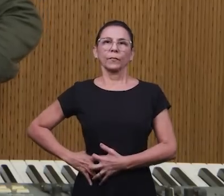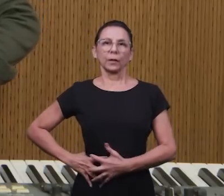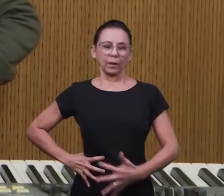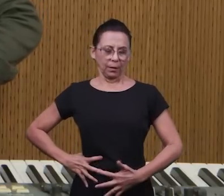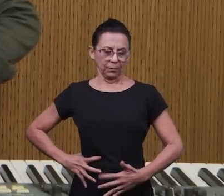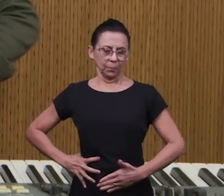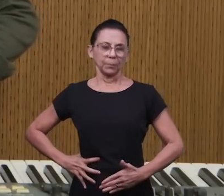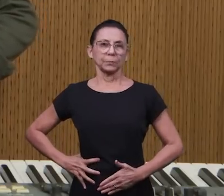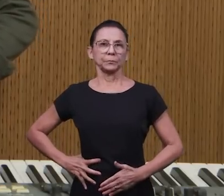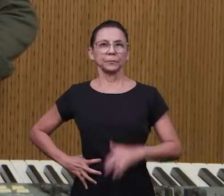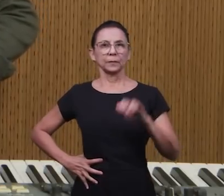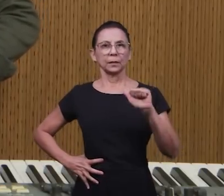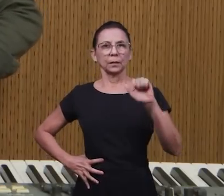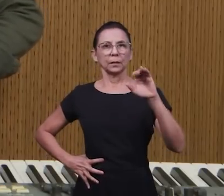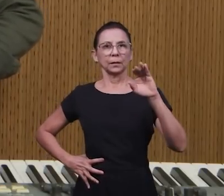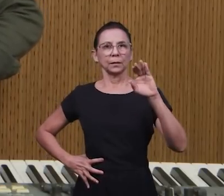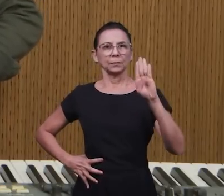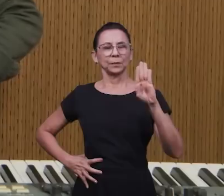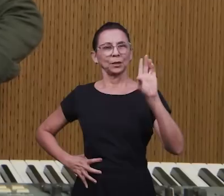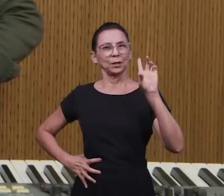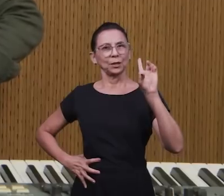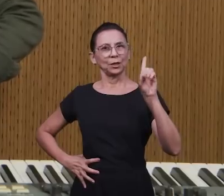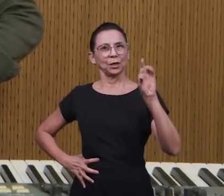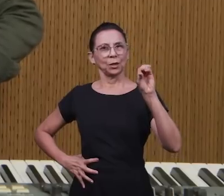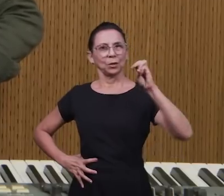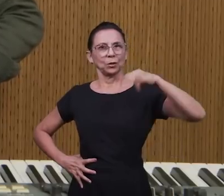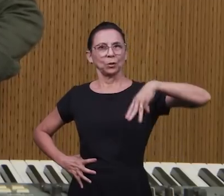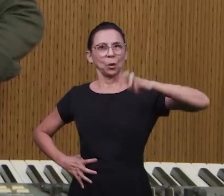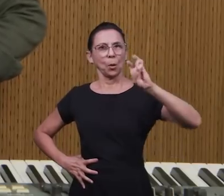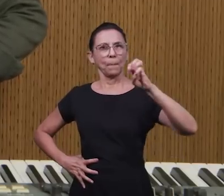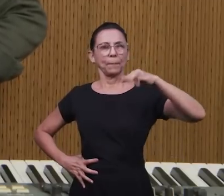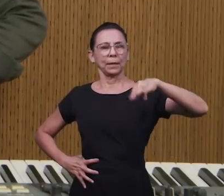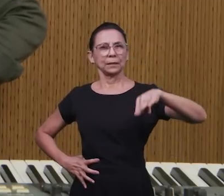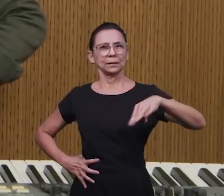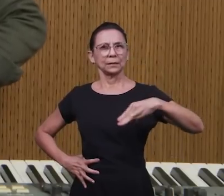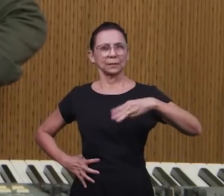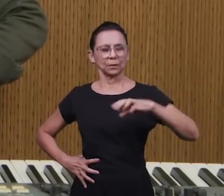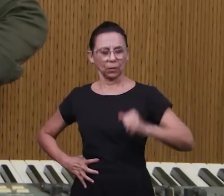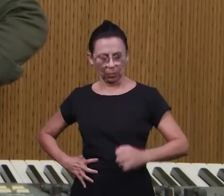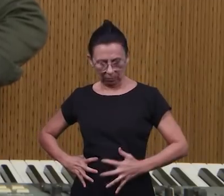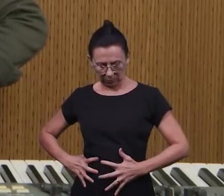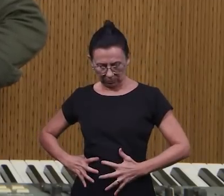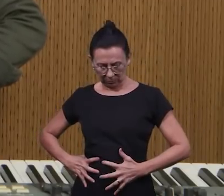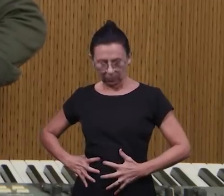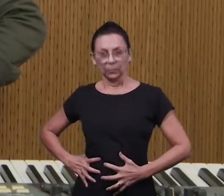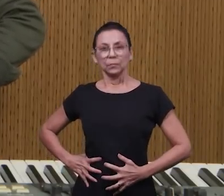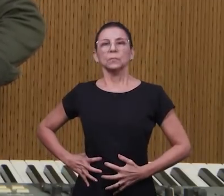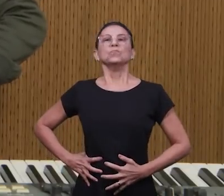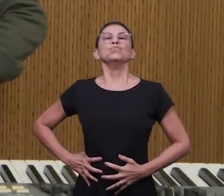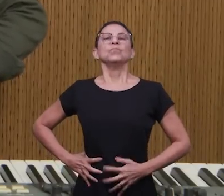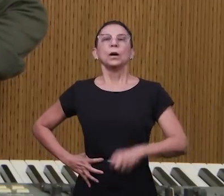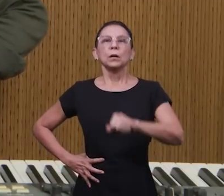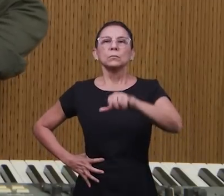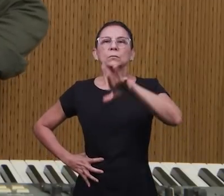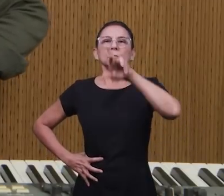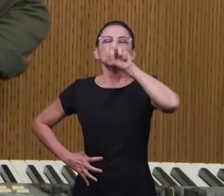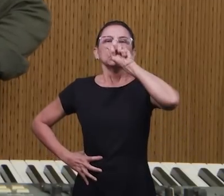região do abdômen. Nós vamos sentir toda essa estrutura muscular expandir. Inspirou pelo nariz,